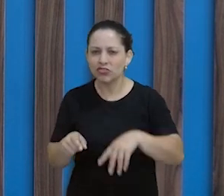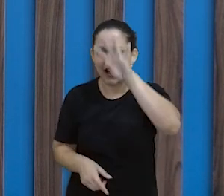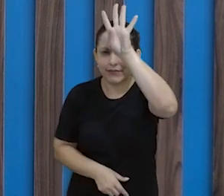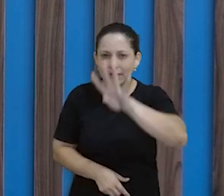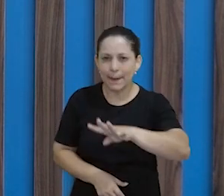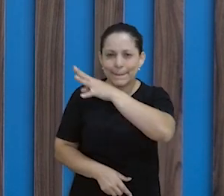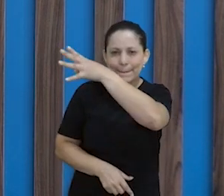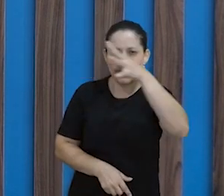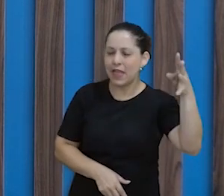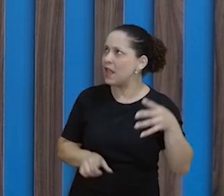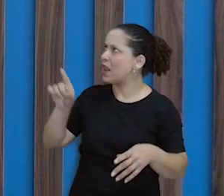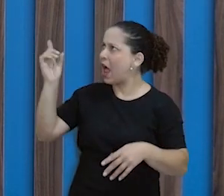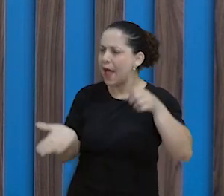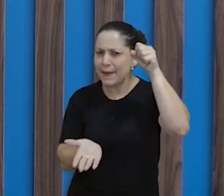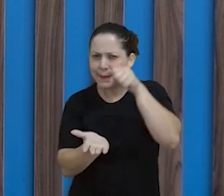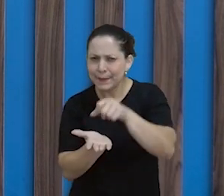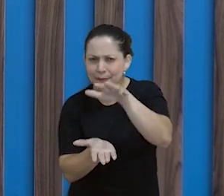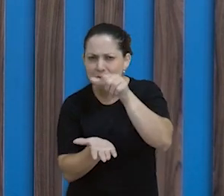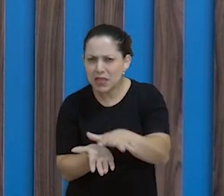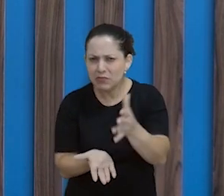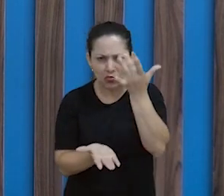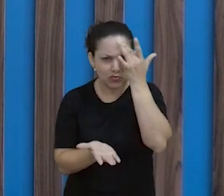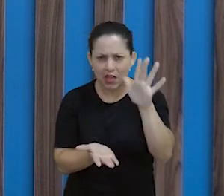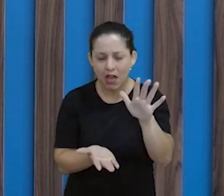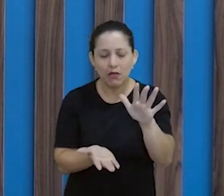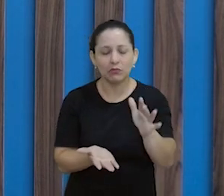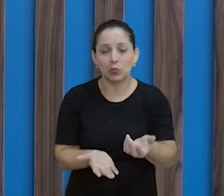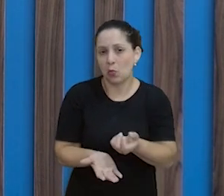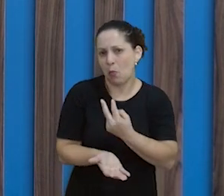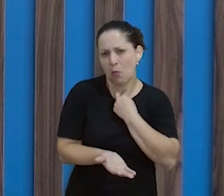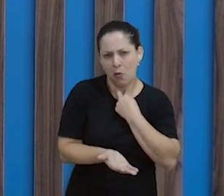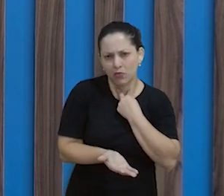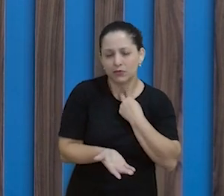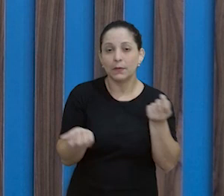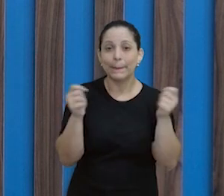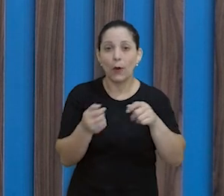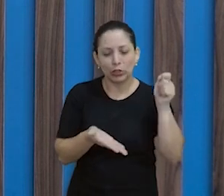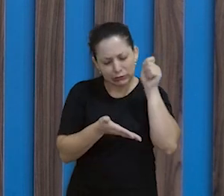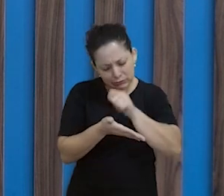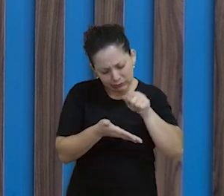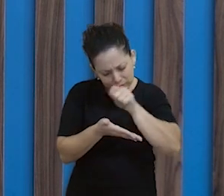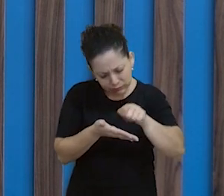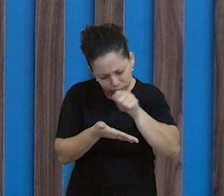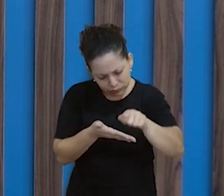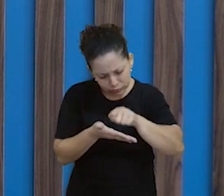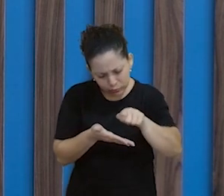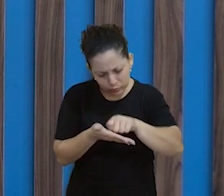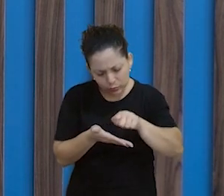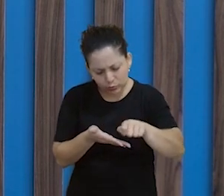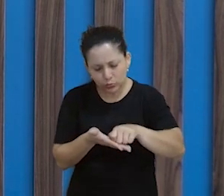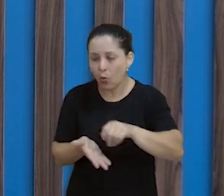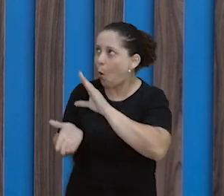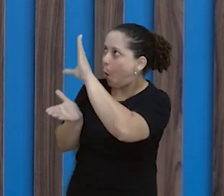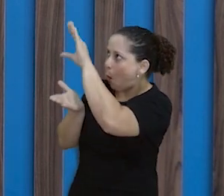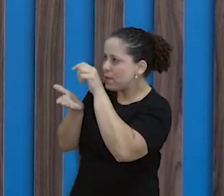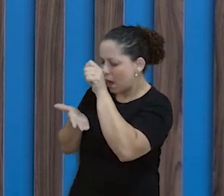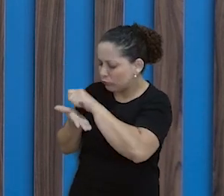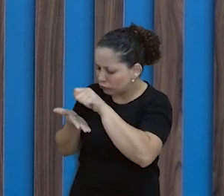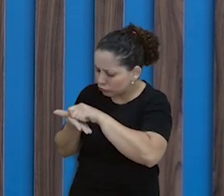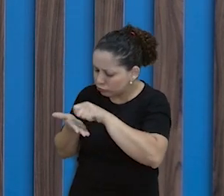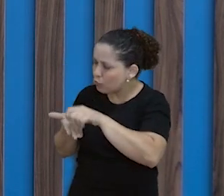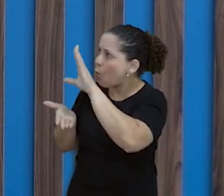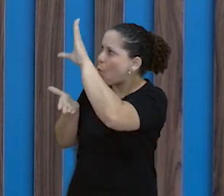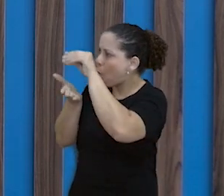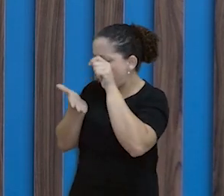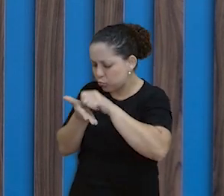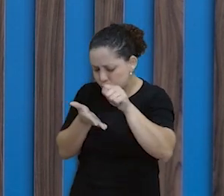eu não tenho como imprimir. Vai construindo. Imagina que desafio. Você todo dia fazer alguns elementos. E à medida que você anota,